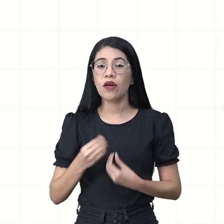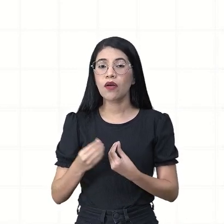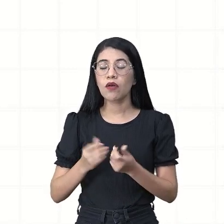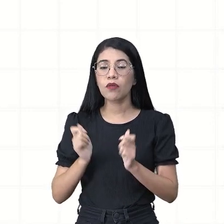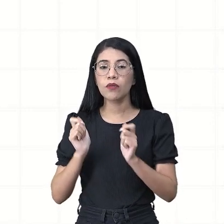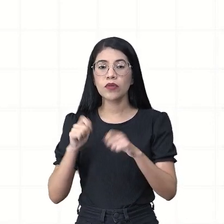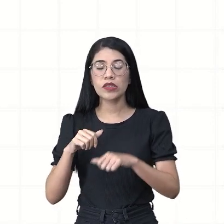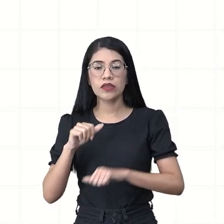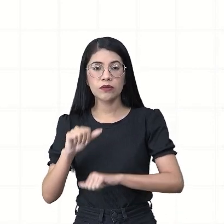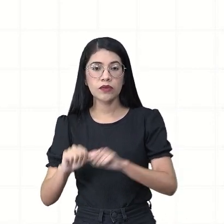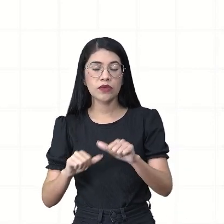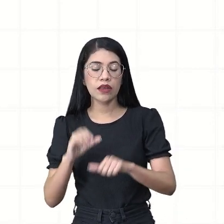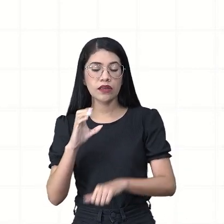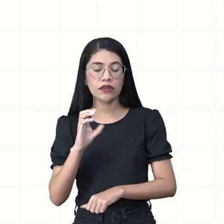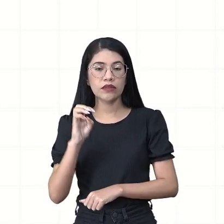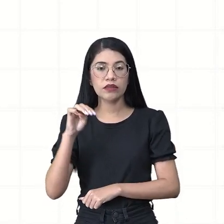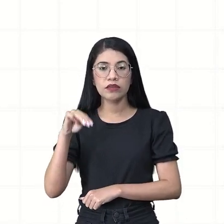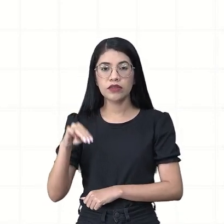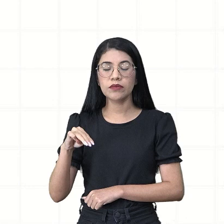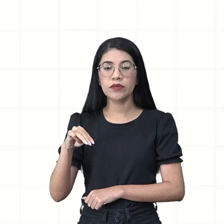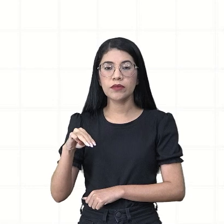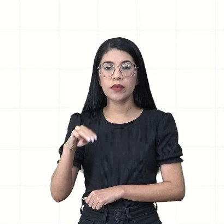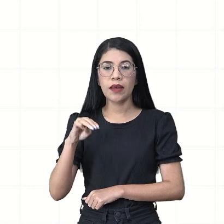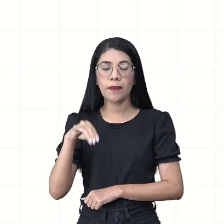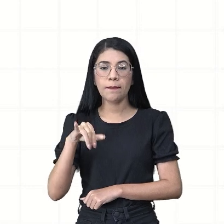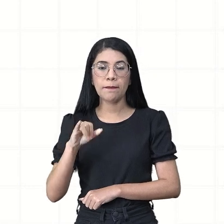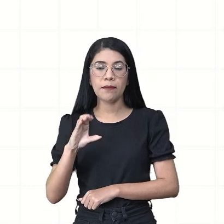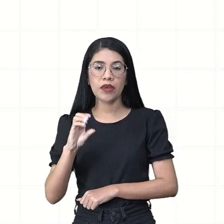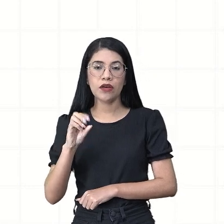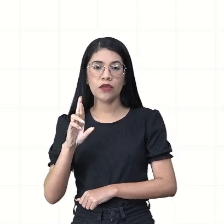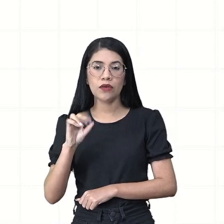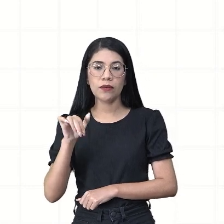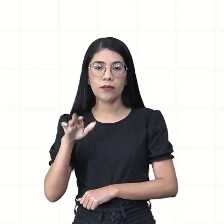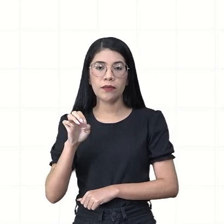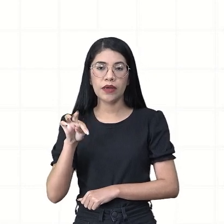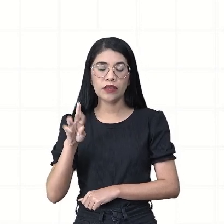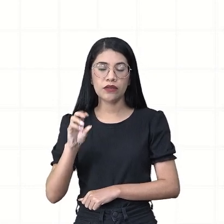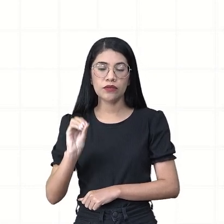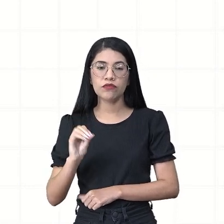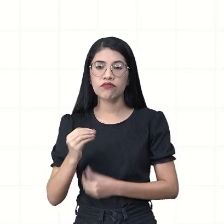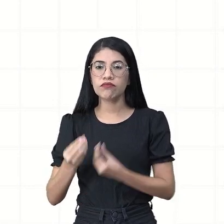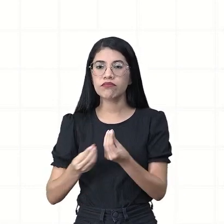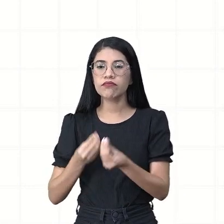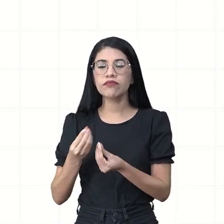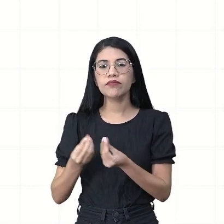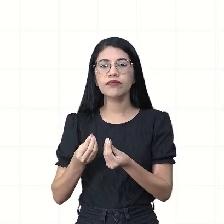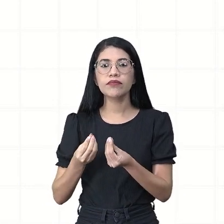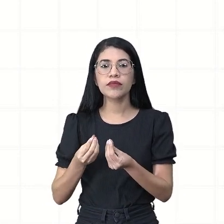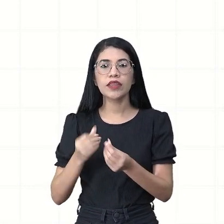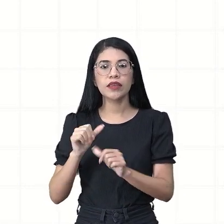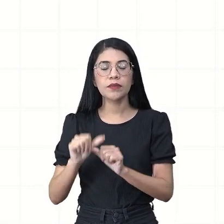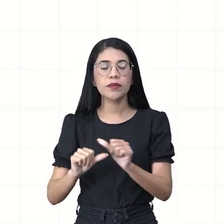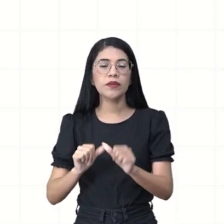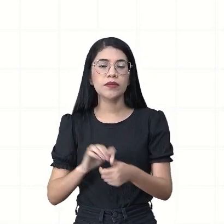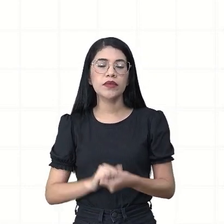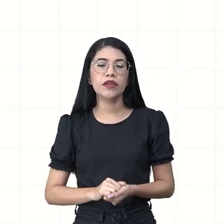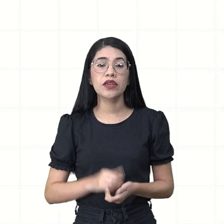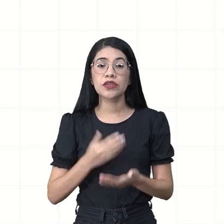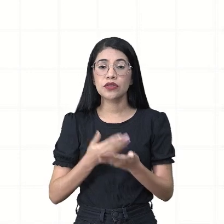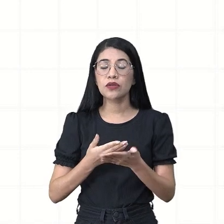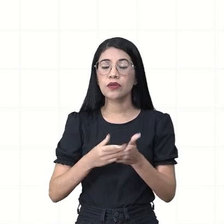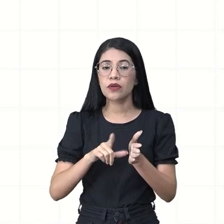transformar centímetros para micrômetro, né? Então a gente viu aí essa unidade de medida,